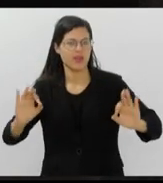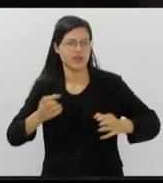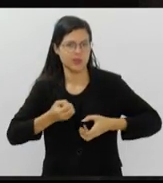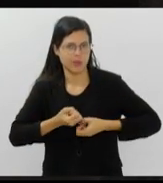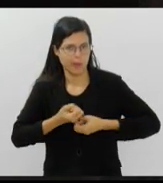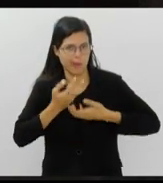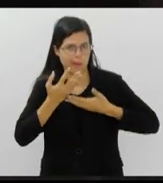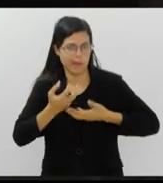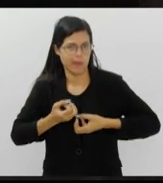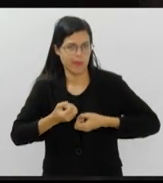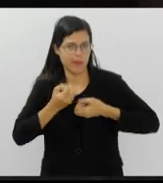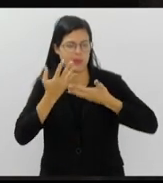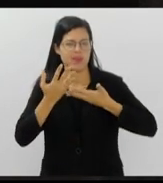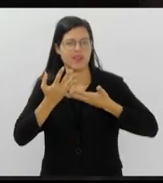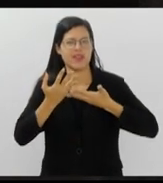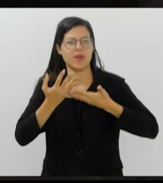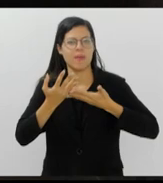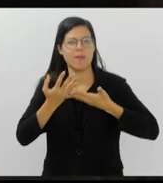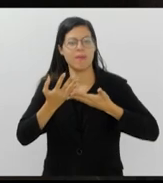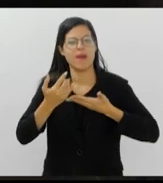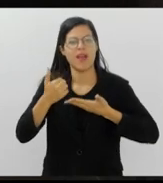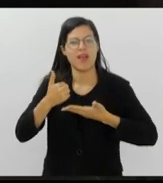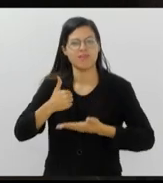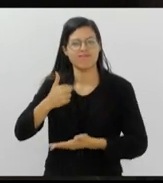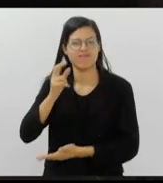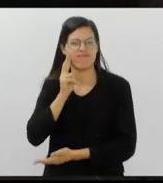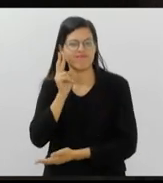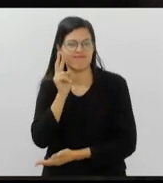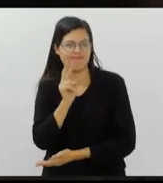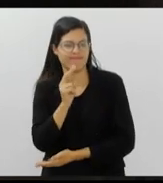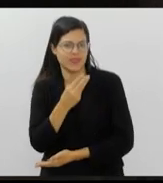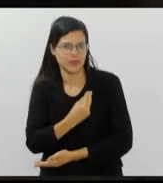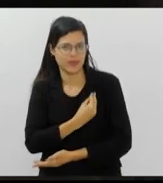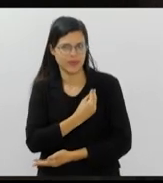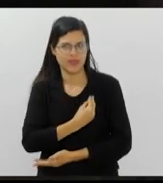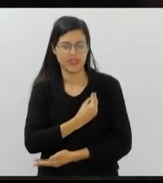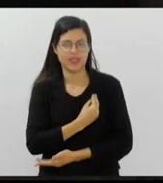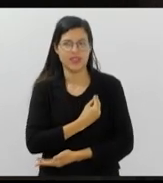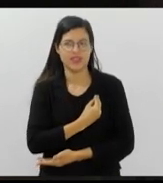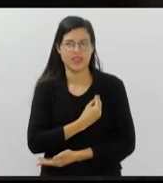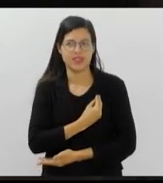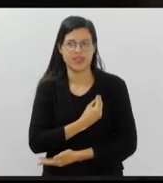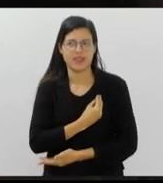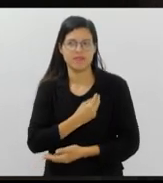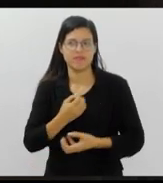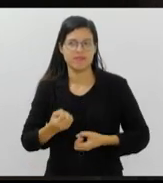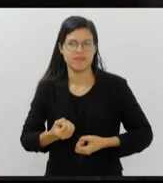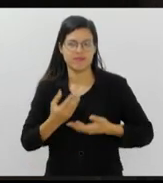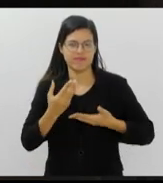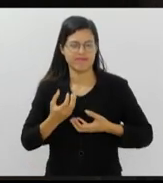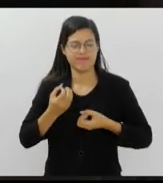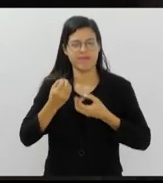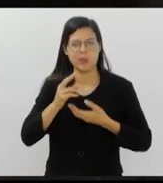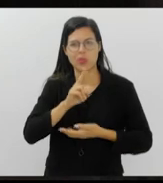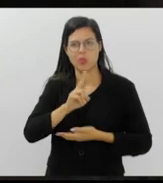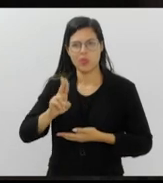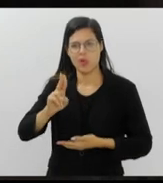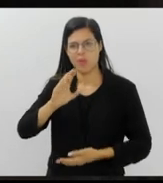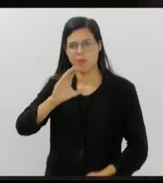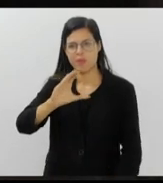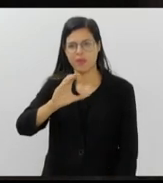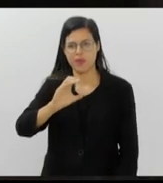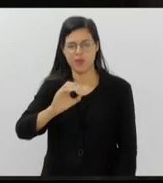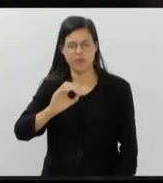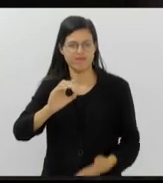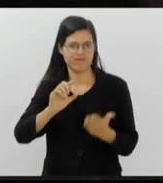poema Assim Eu Vejo a Minha Vida, da poetisa Cora Coralina, que